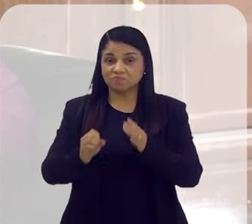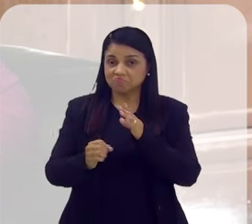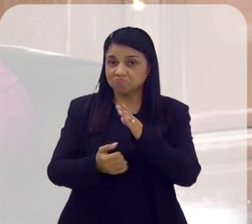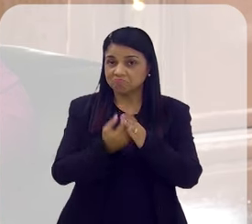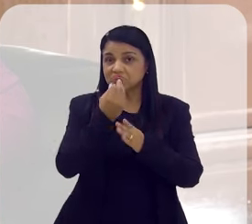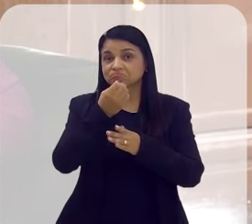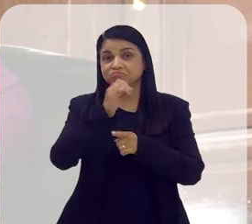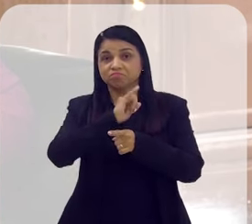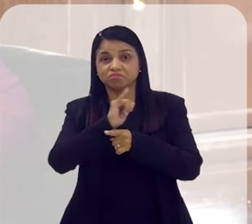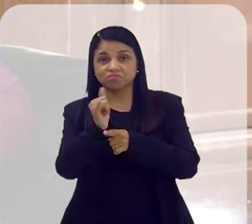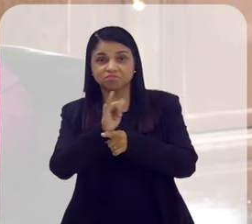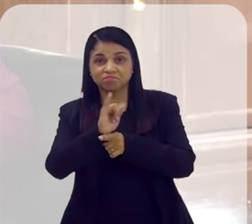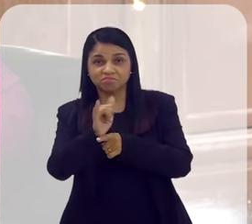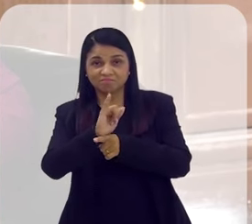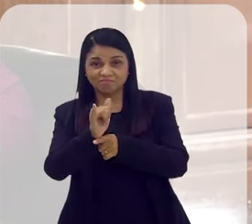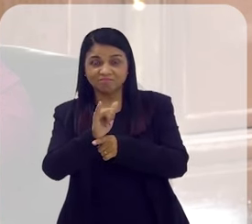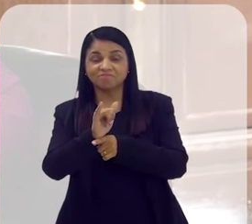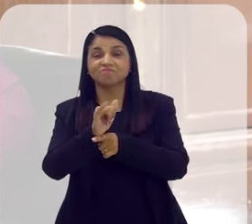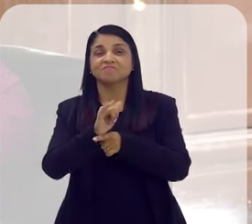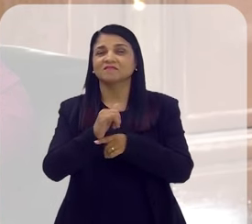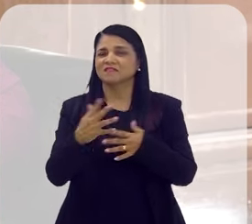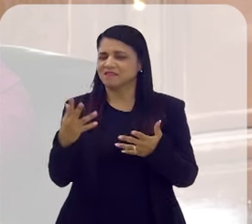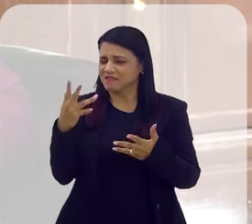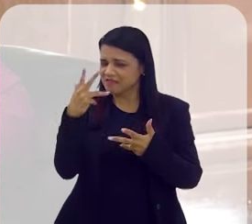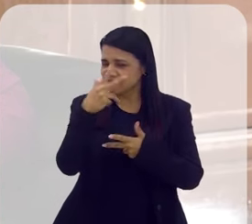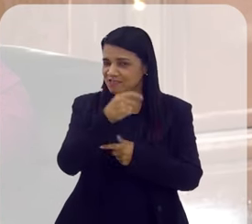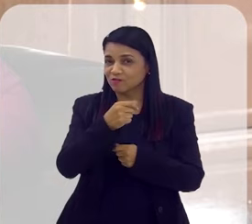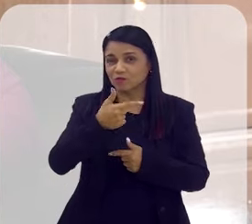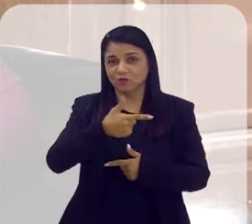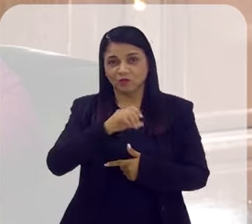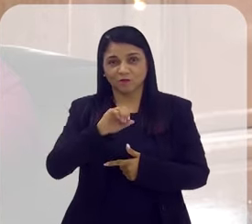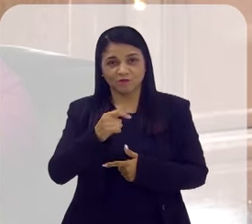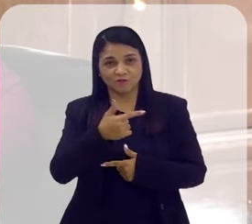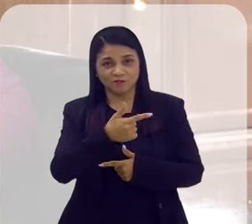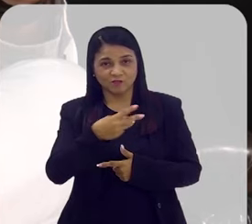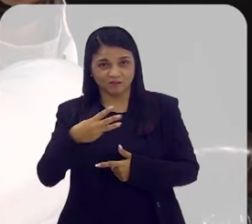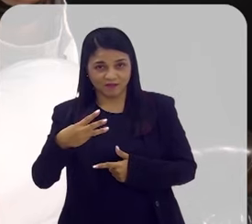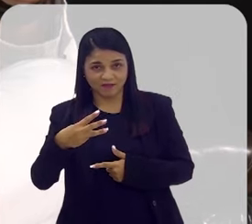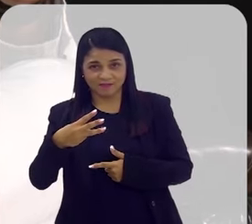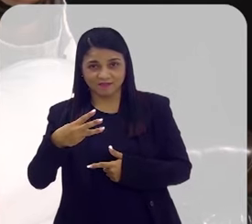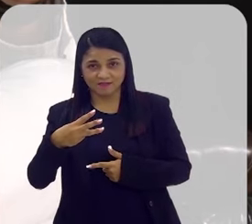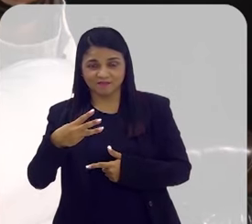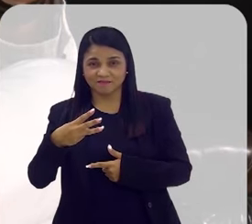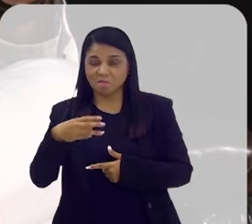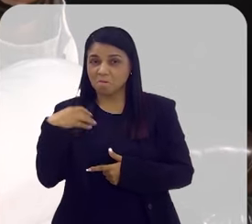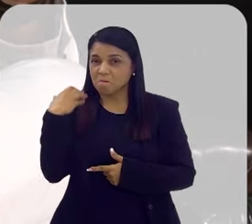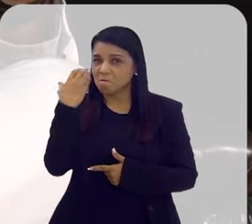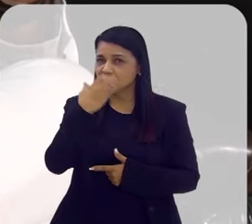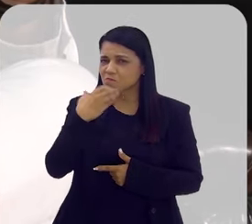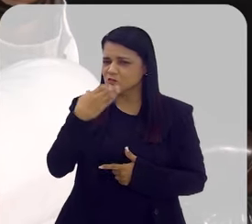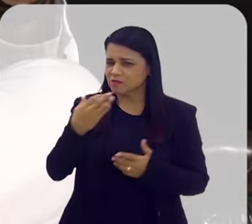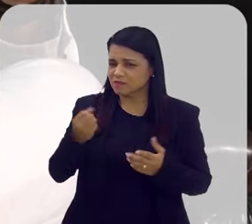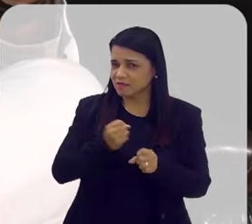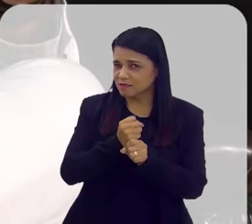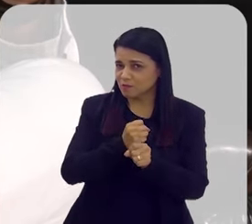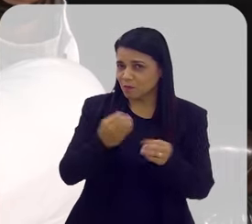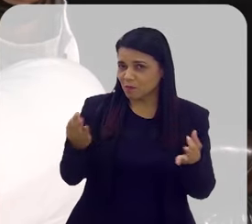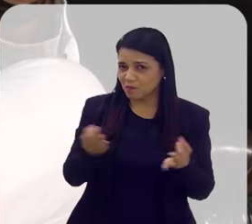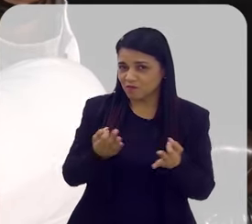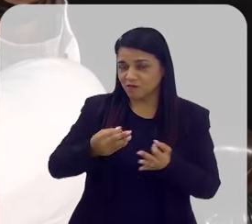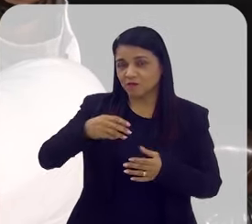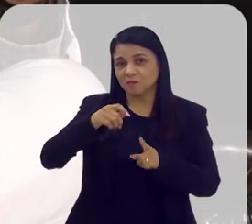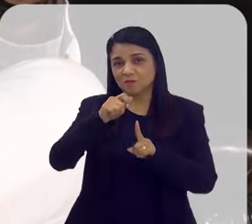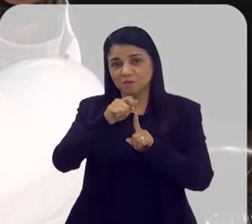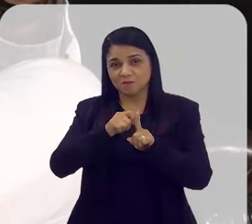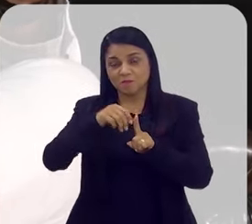tem um canal no YouTube, né? Que coisa linda. Em 2023, lançou o seu single, Plano